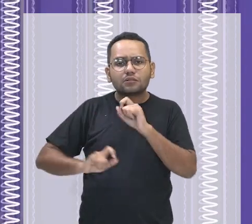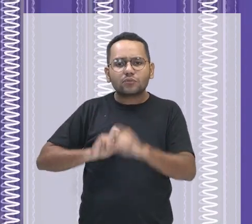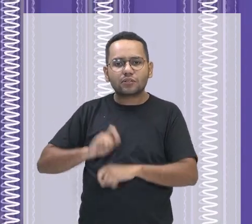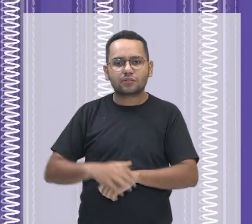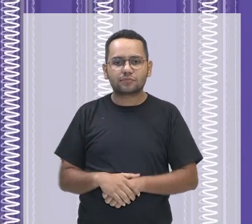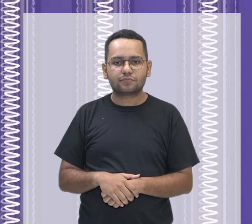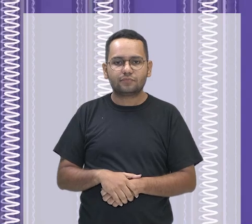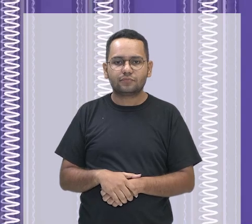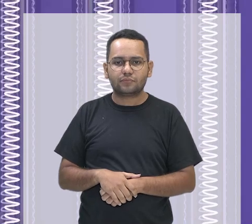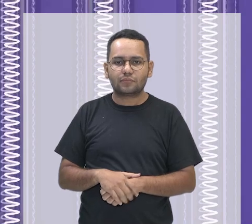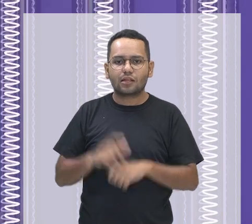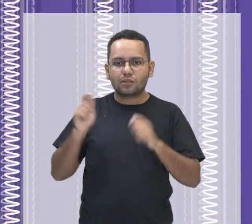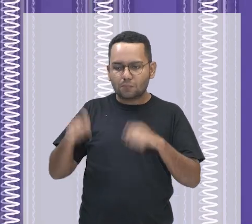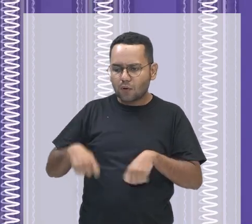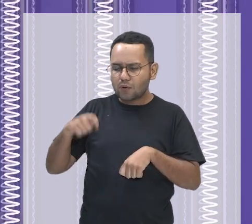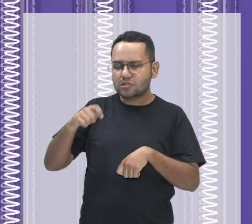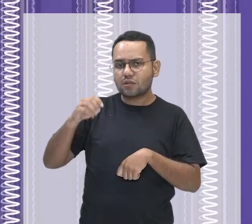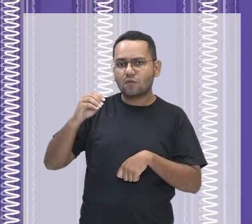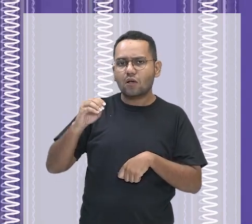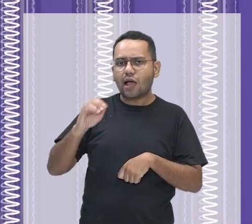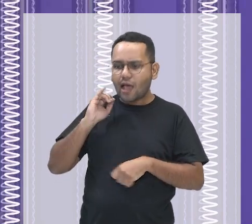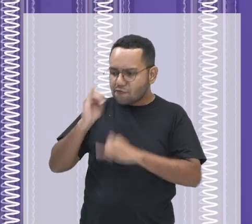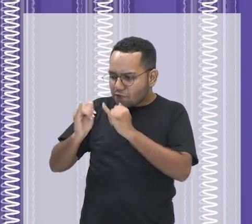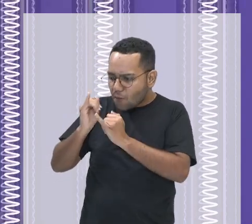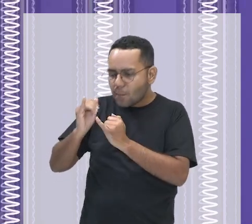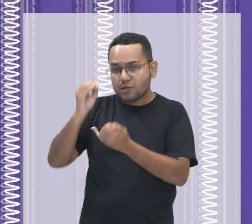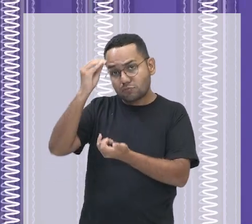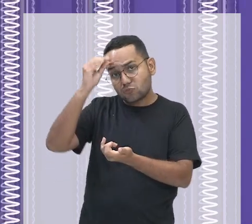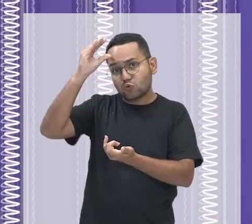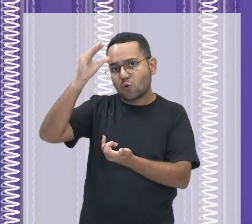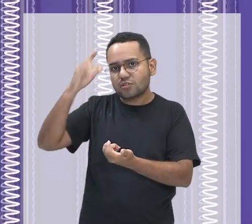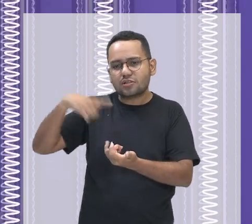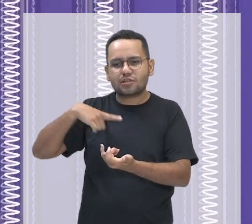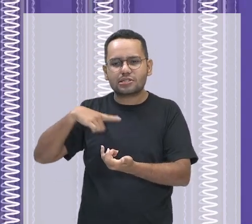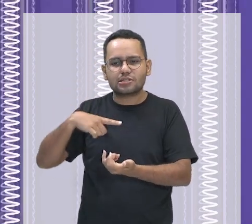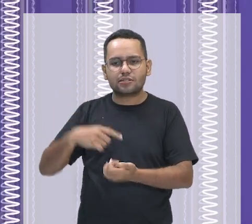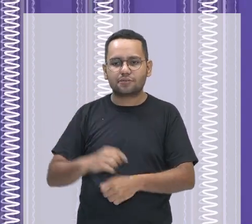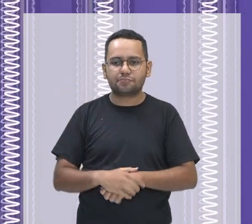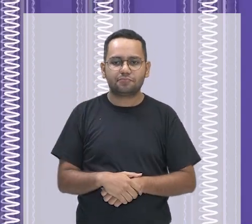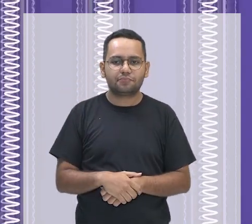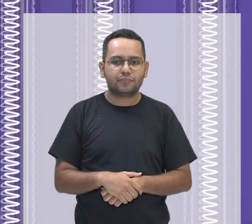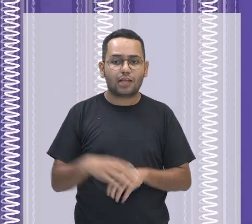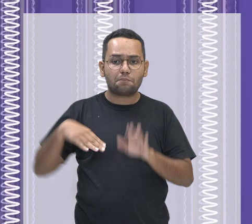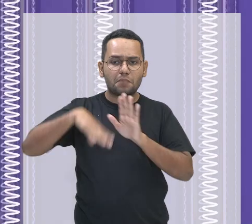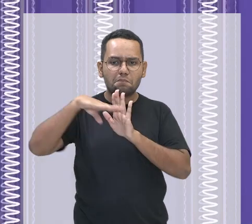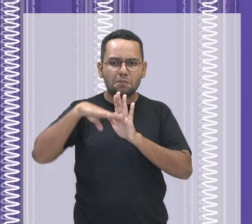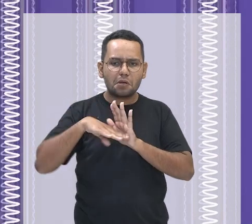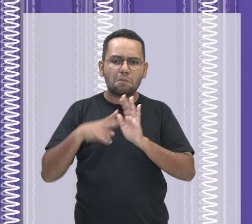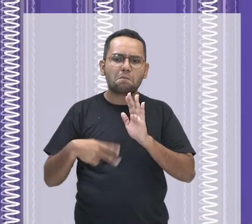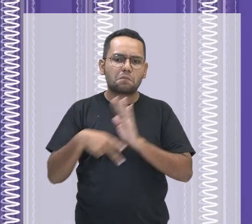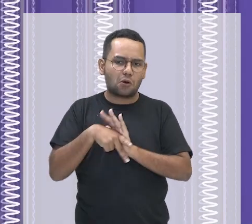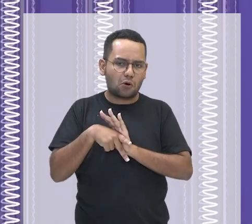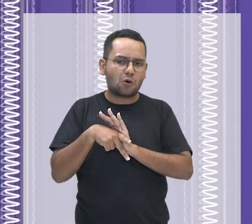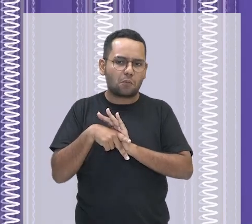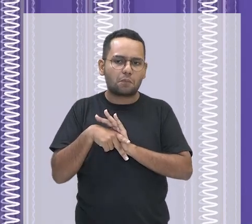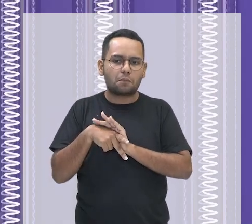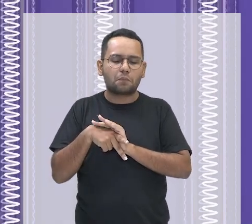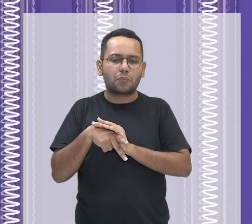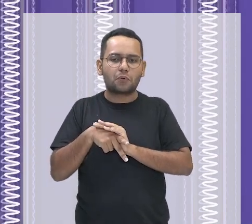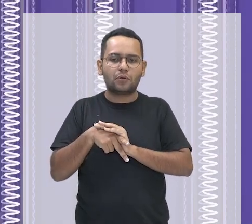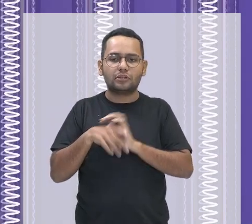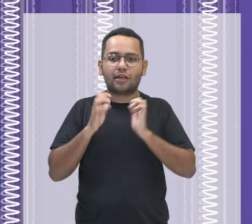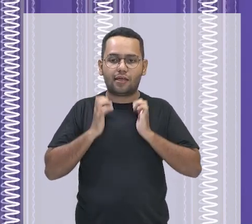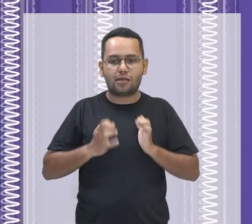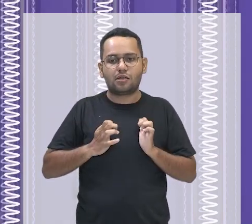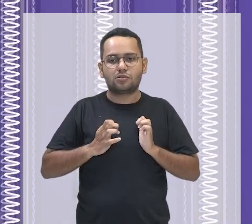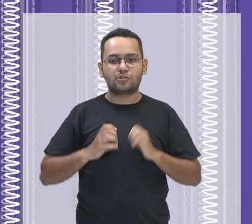a transmissão dos valores e dos princípios, né? da ética daquela religião, da ética humana. A gente vê